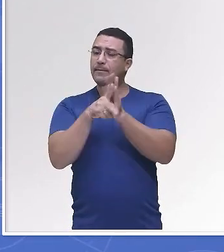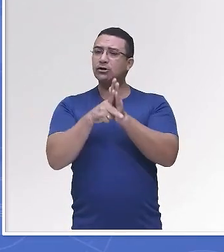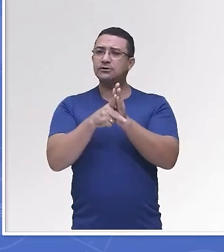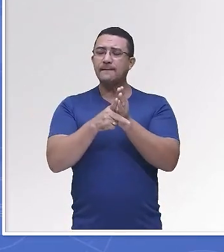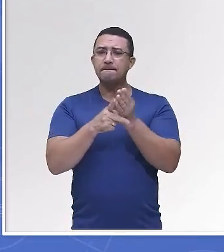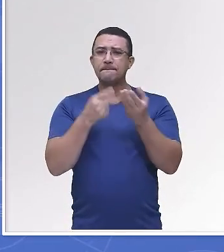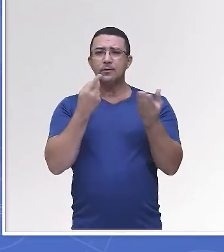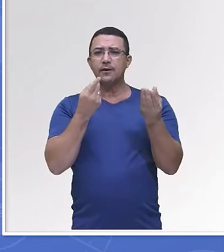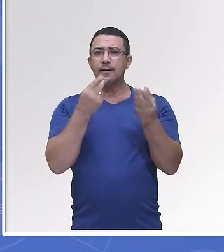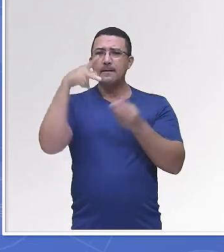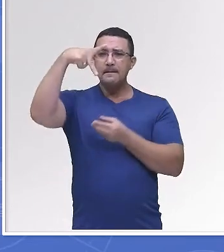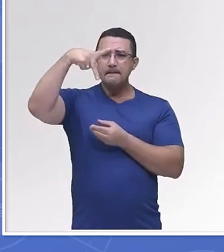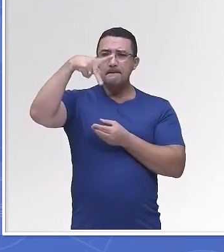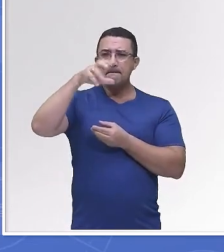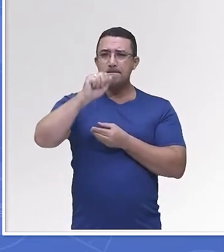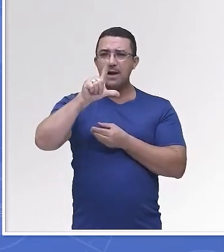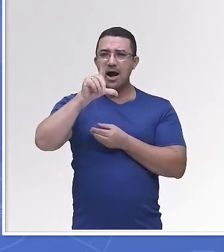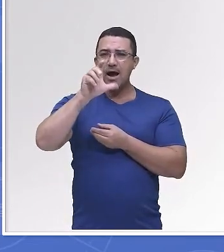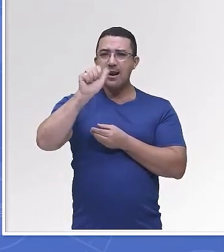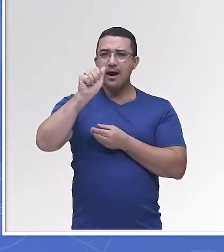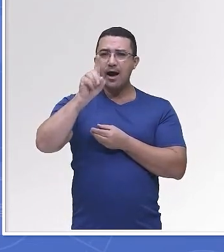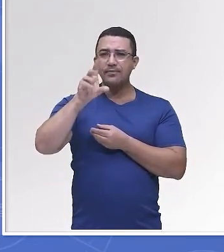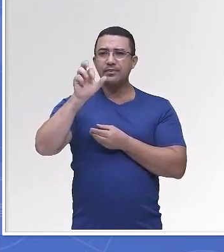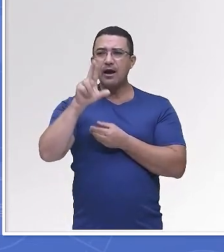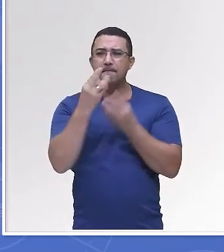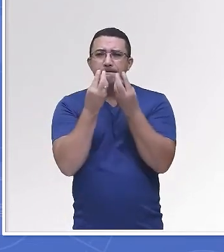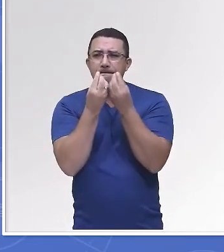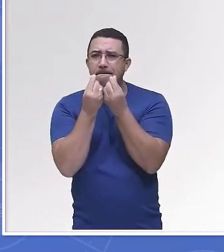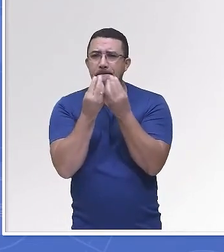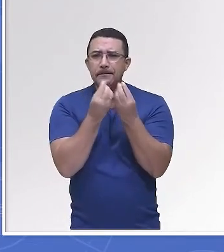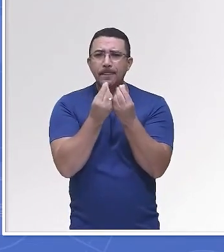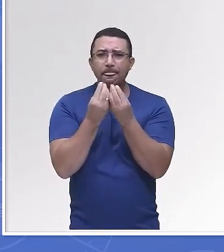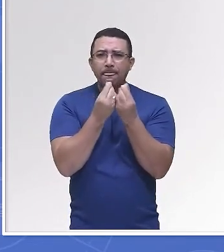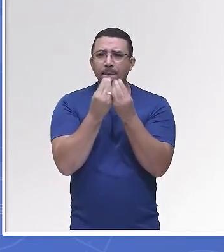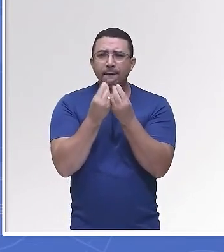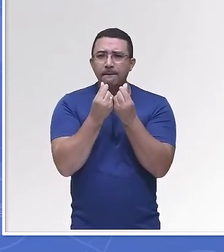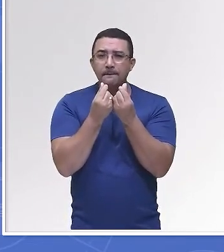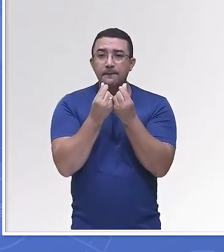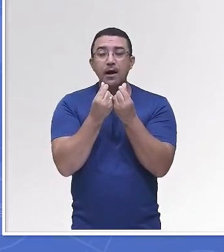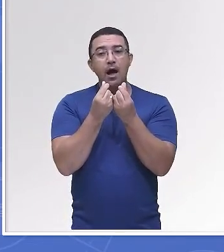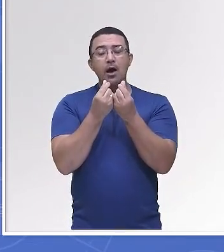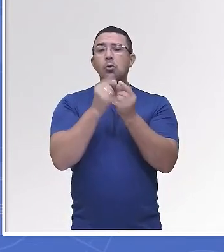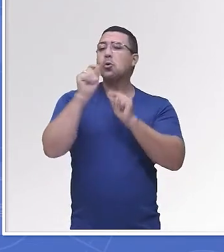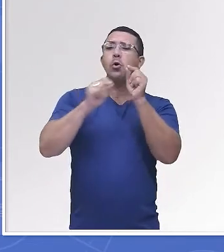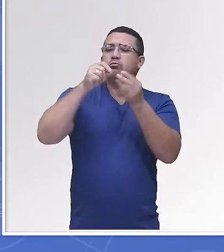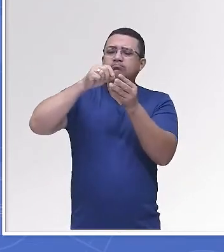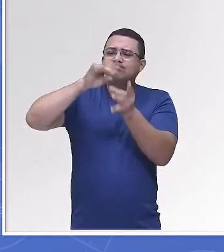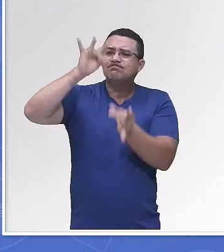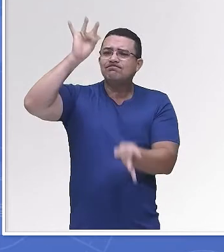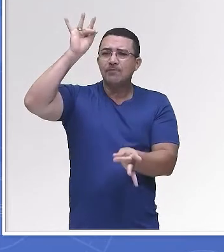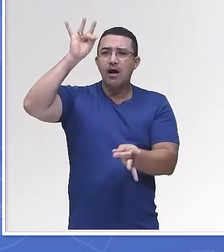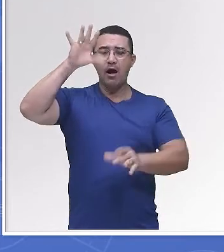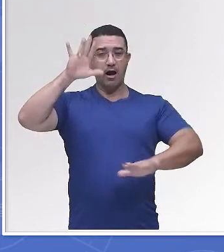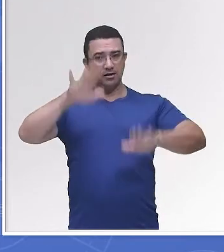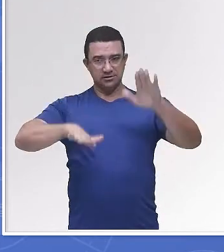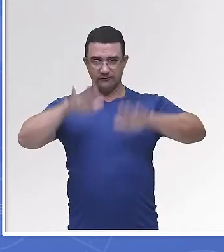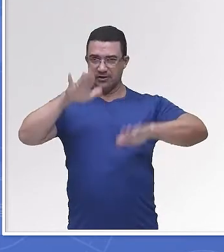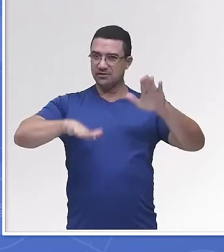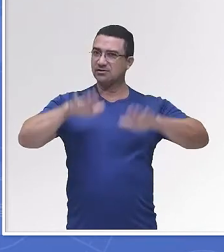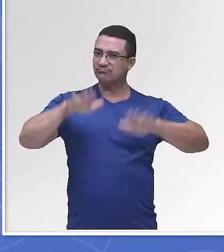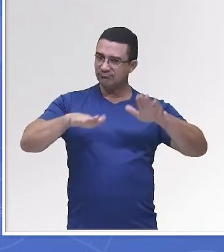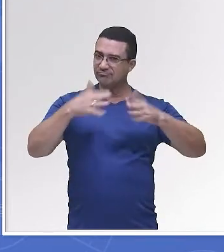nosso paladar. Ora, por que a gente faz isso? Porque muito de descrição, muito daquilo que a gente coloca em